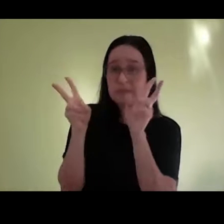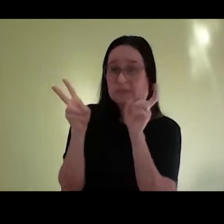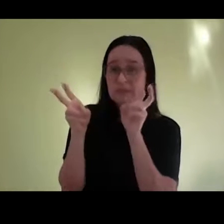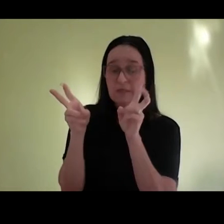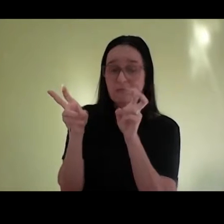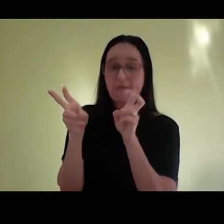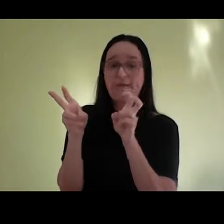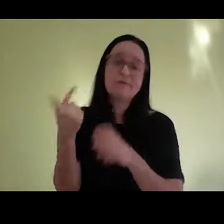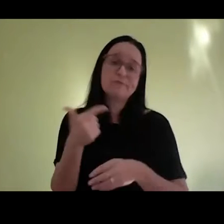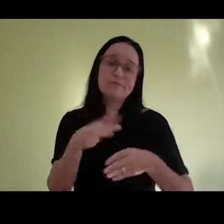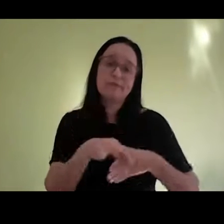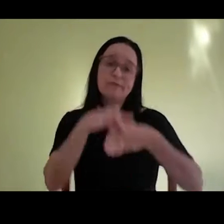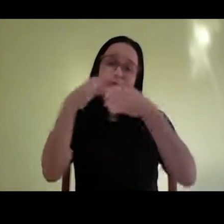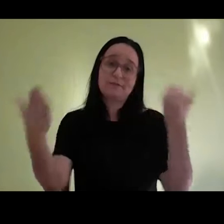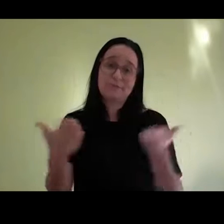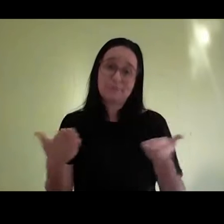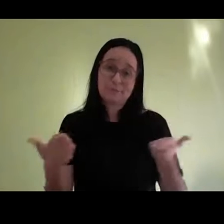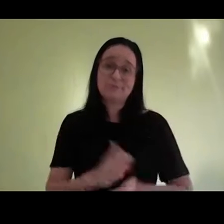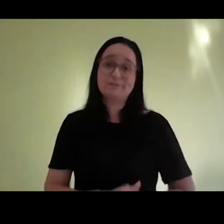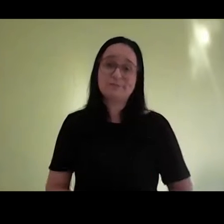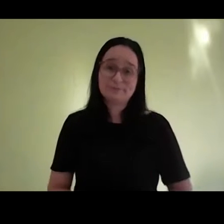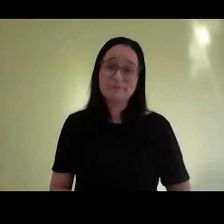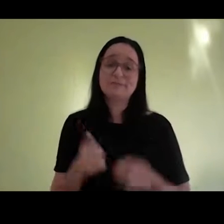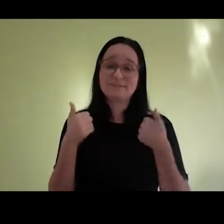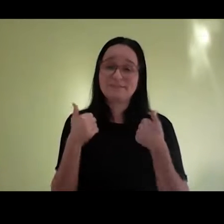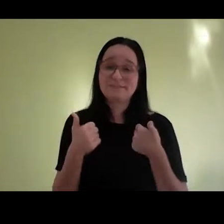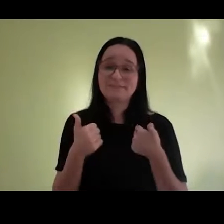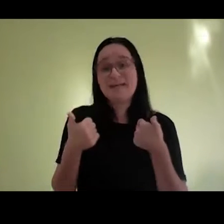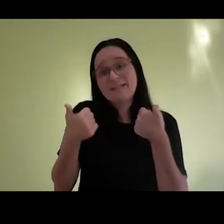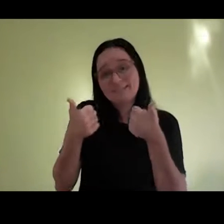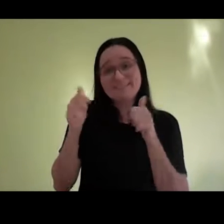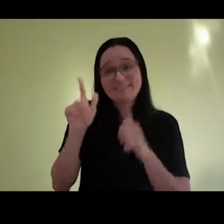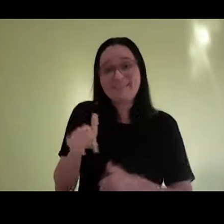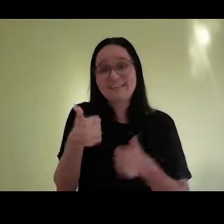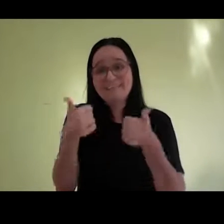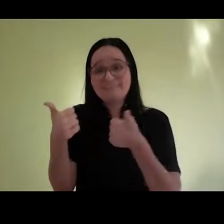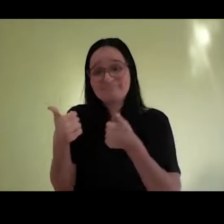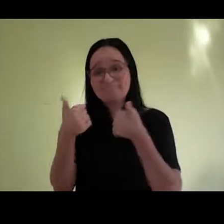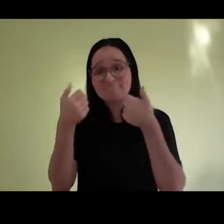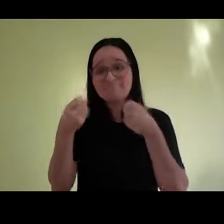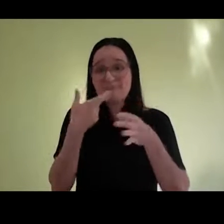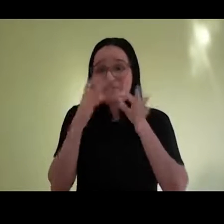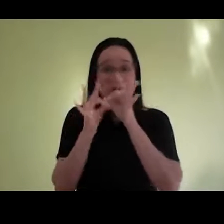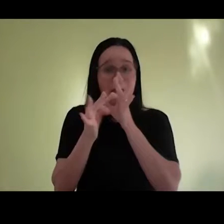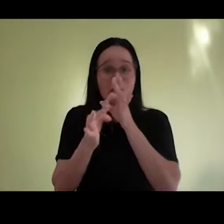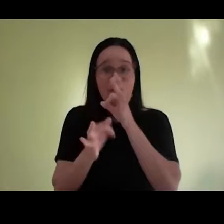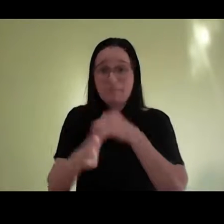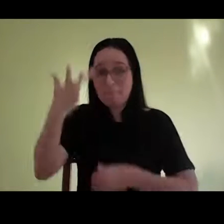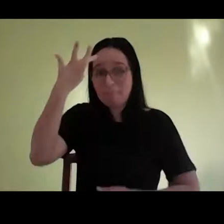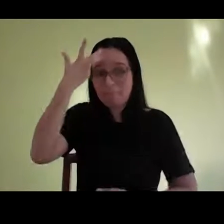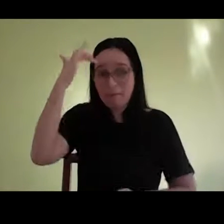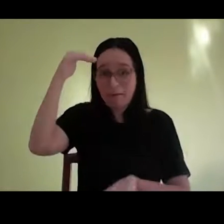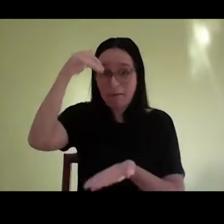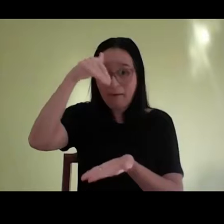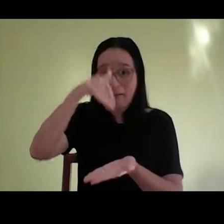estava hoje onde eu estou, tá bem? Acho que é isso, se não, vou falar até amanhã aqui, vocês